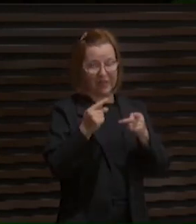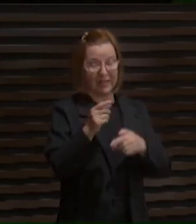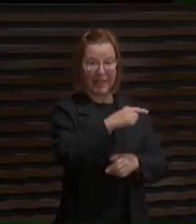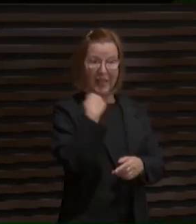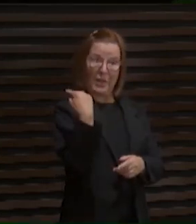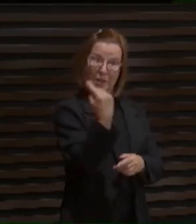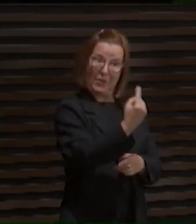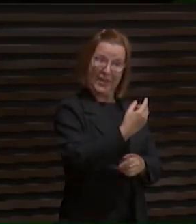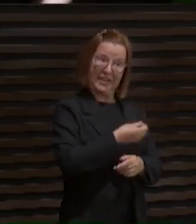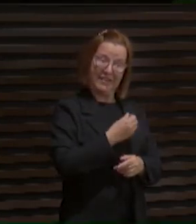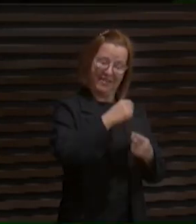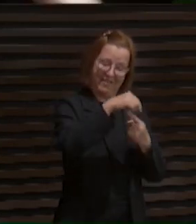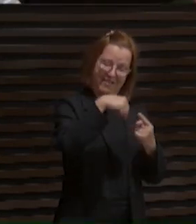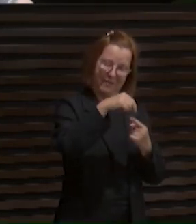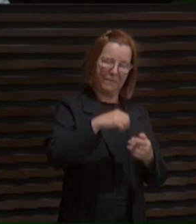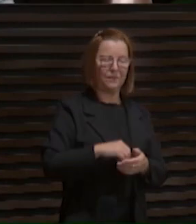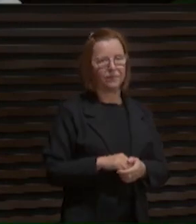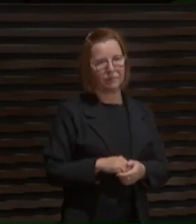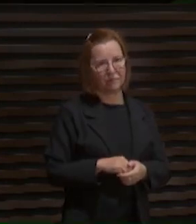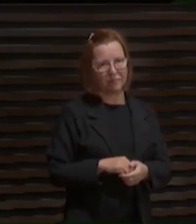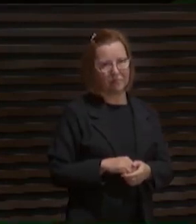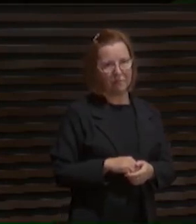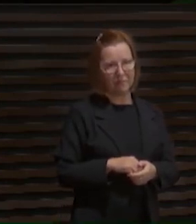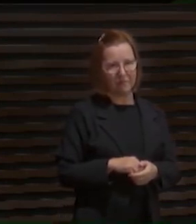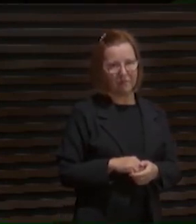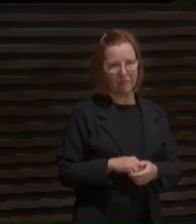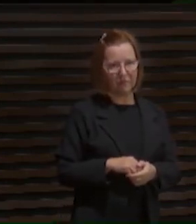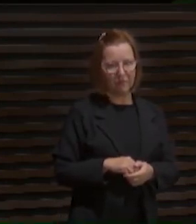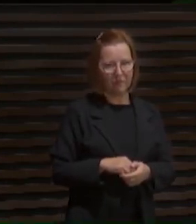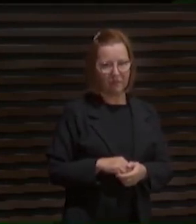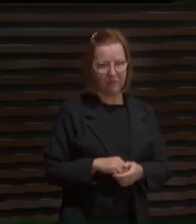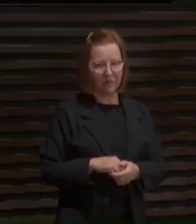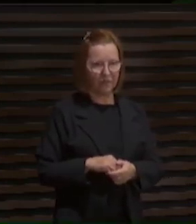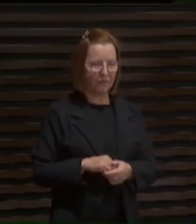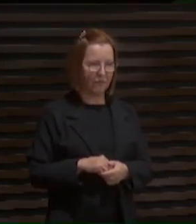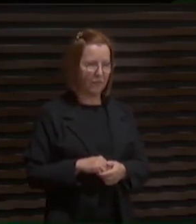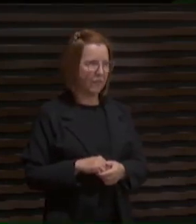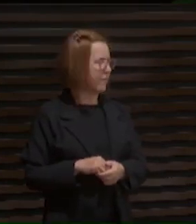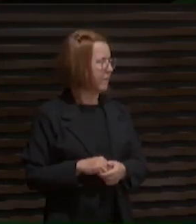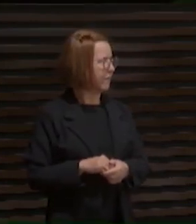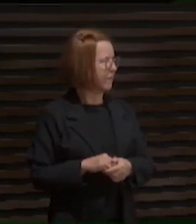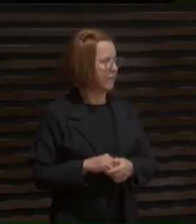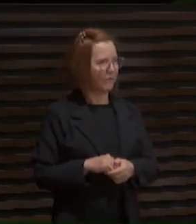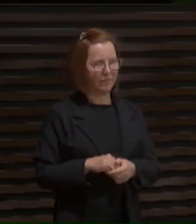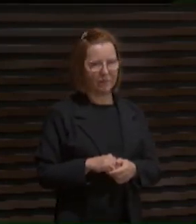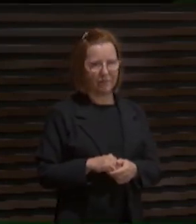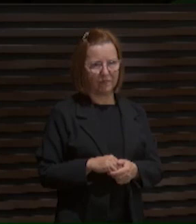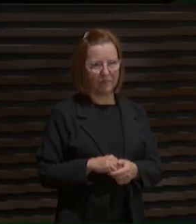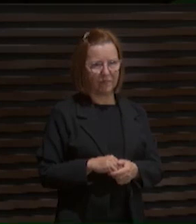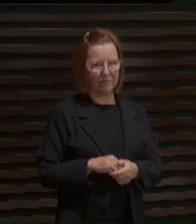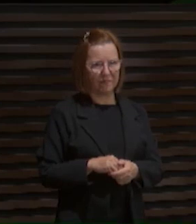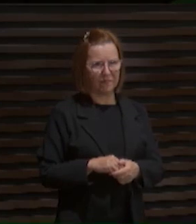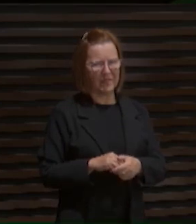Bruno, eu luto contra o pecado, eu ainda luto contra o pecado, eu caio, isso acontece. Você está pregando impecabilidade, eu não consigo,